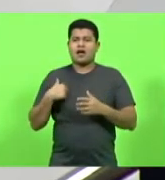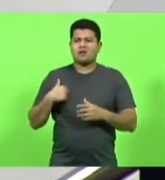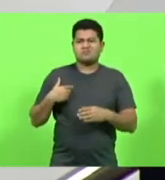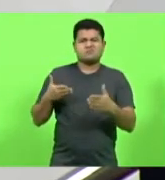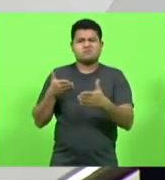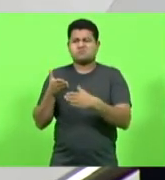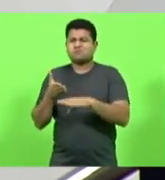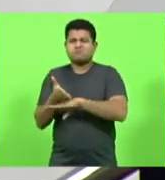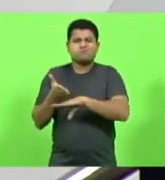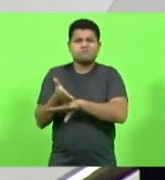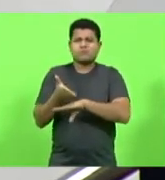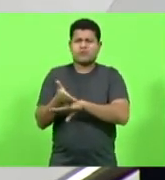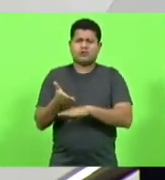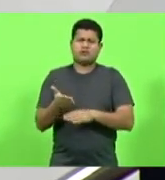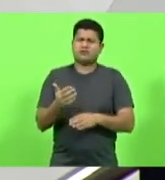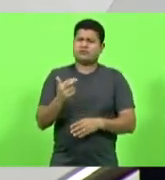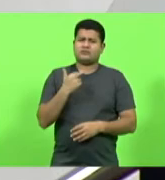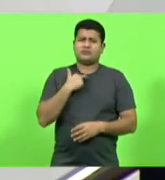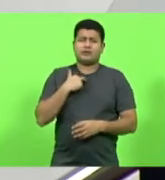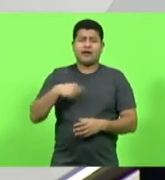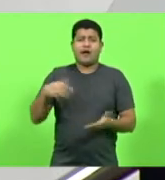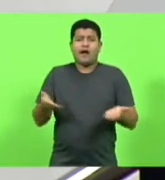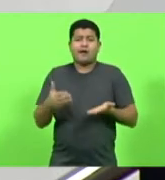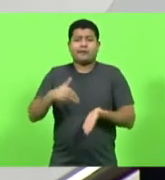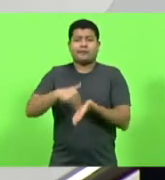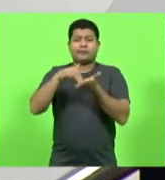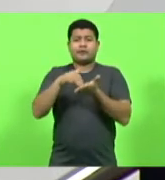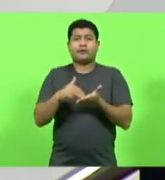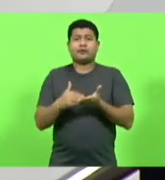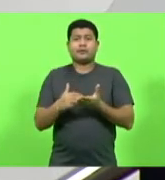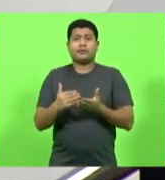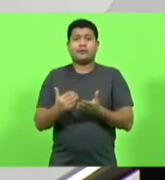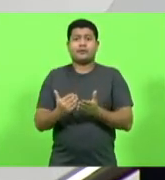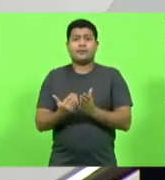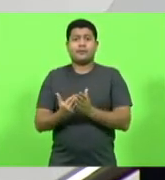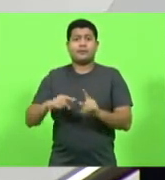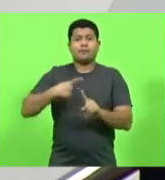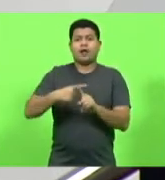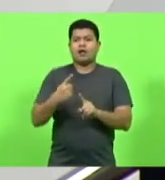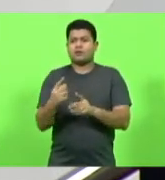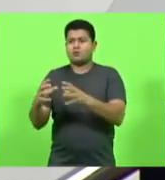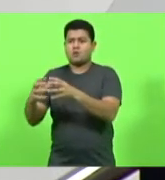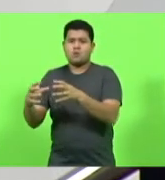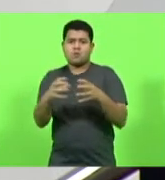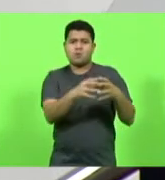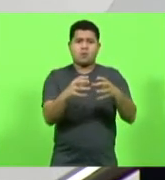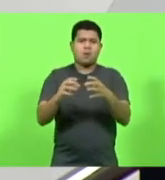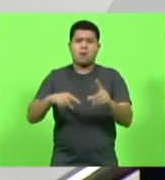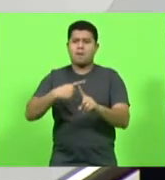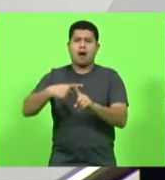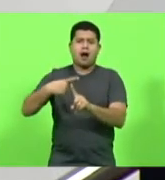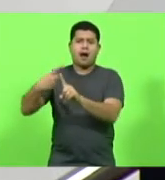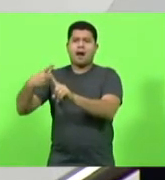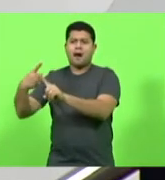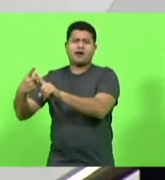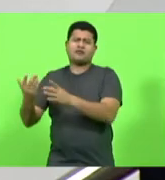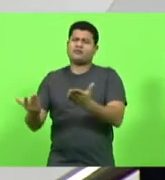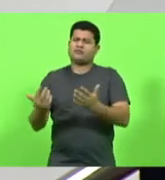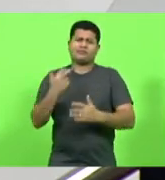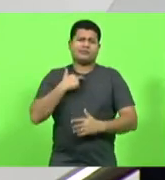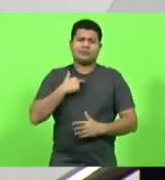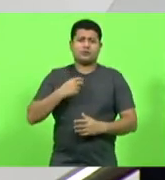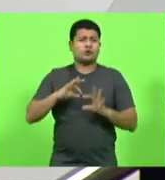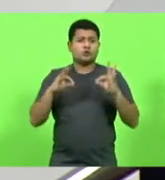e agora vamos fazer uma moção aqui para botar mais esse grupo. Todos são prioritários. Que